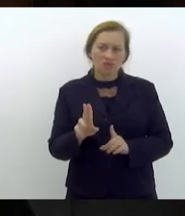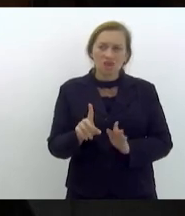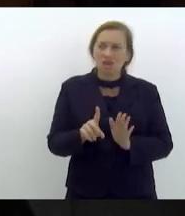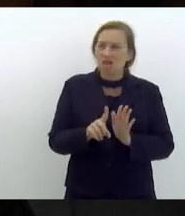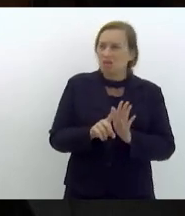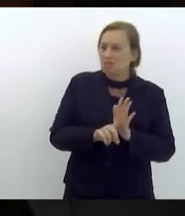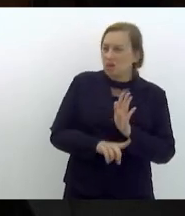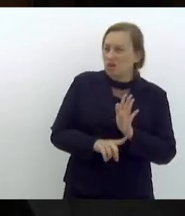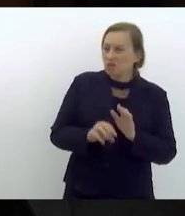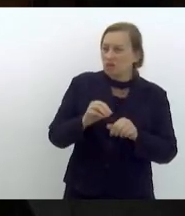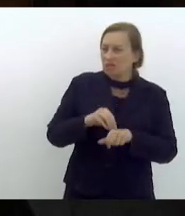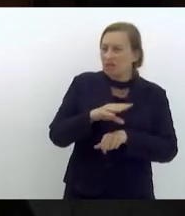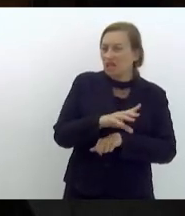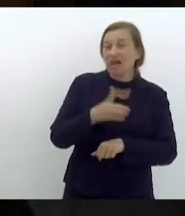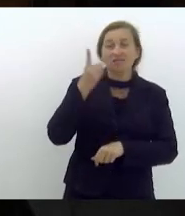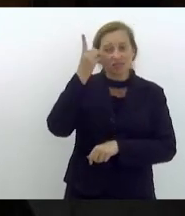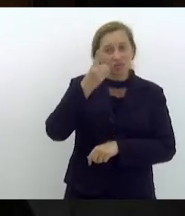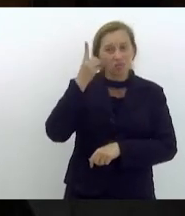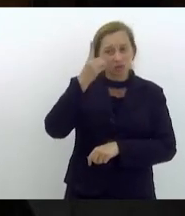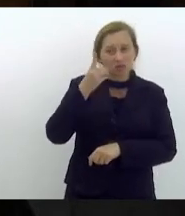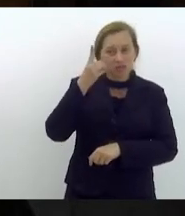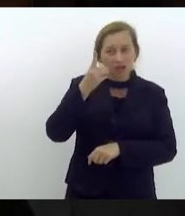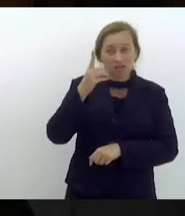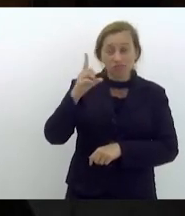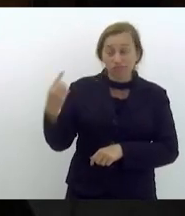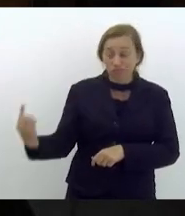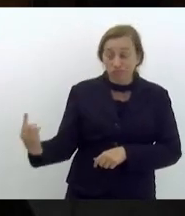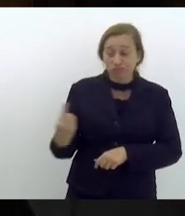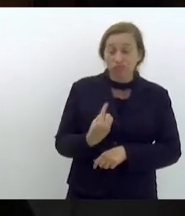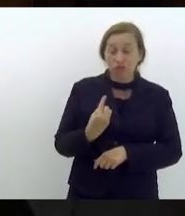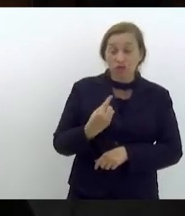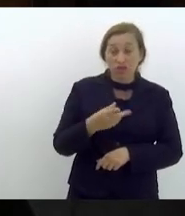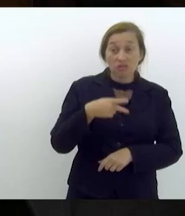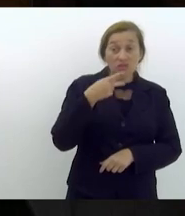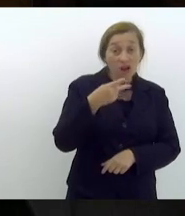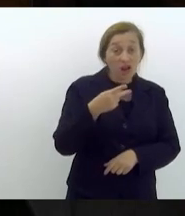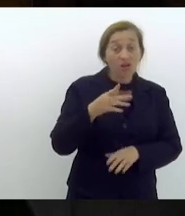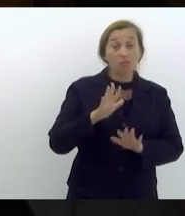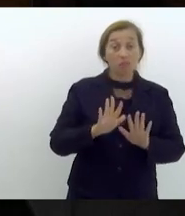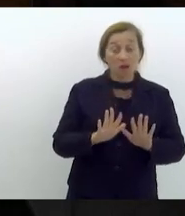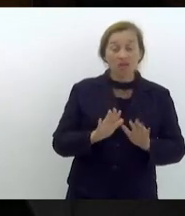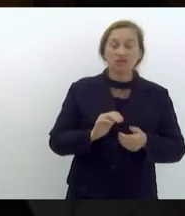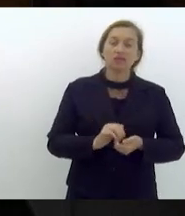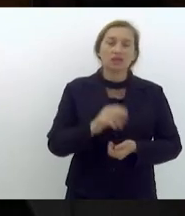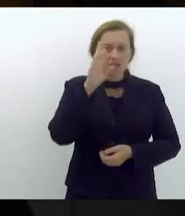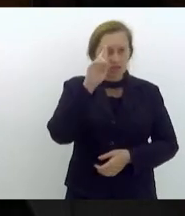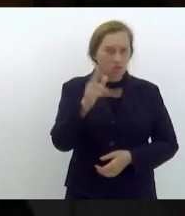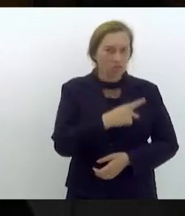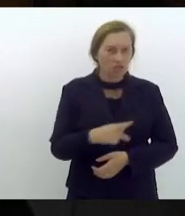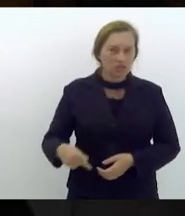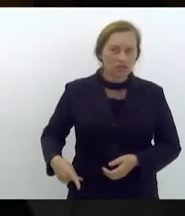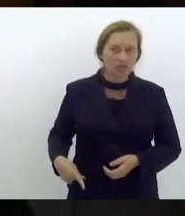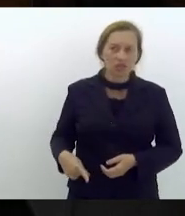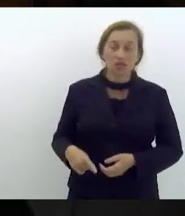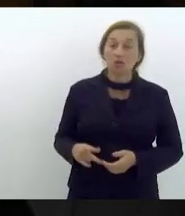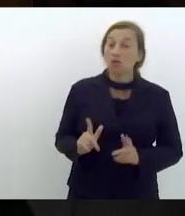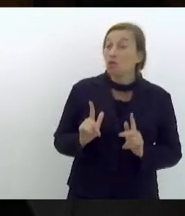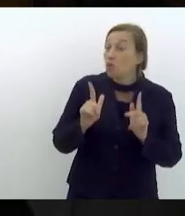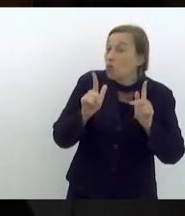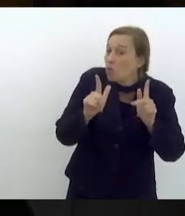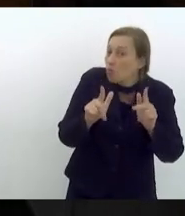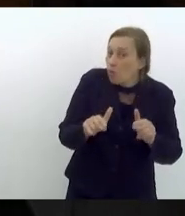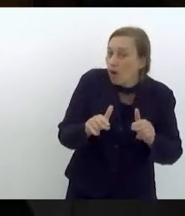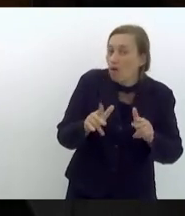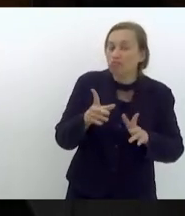seria do deputado que assumiu essa função por acaso não senhora presidente foi mesmo